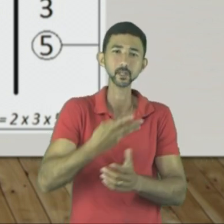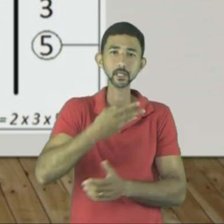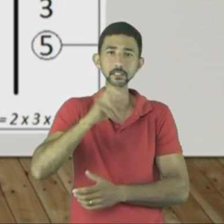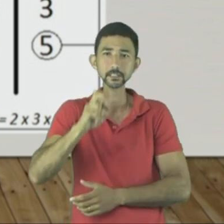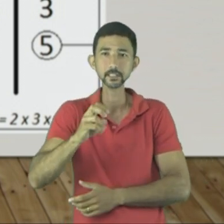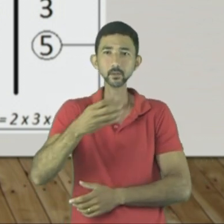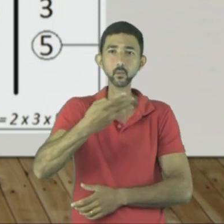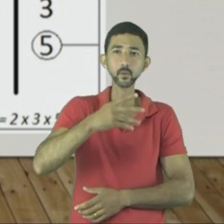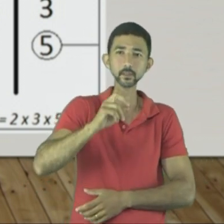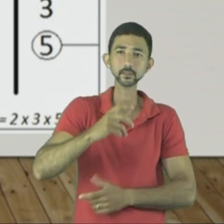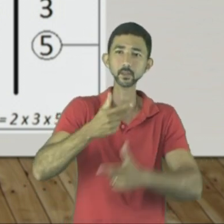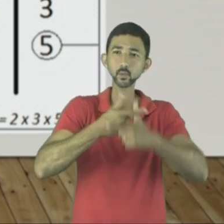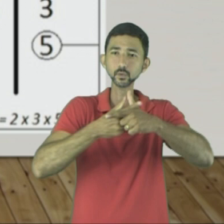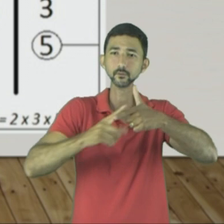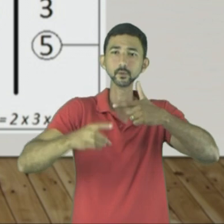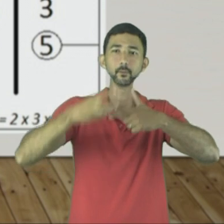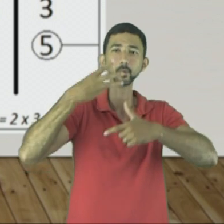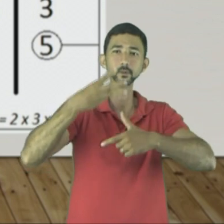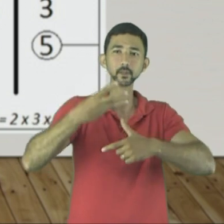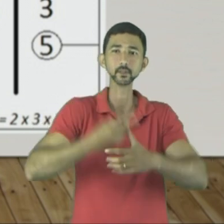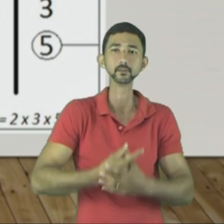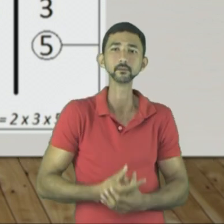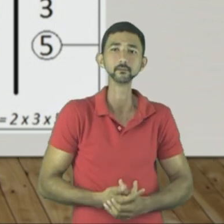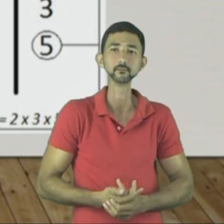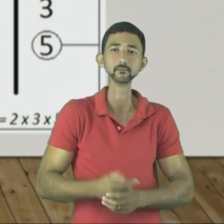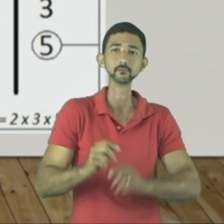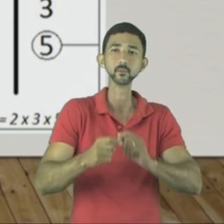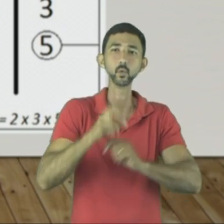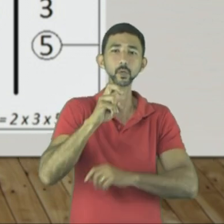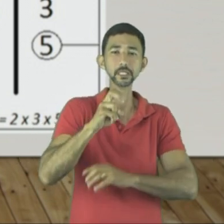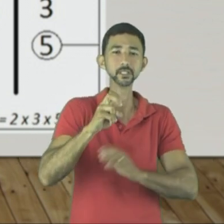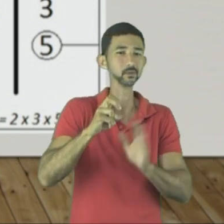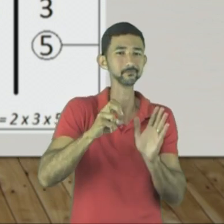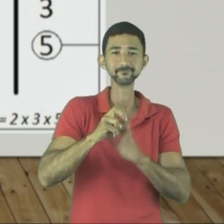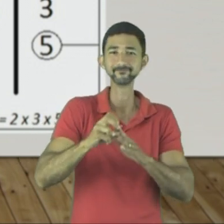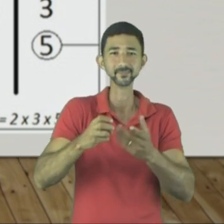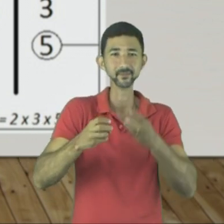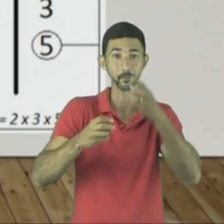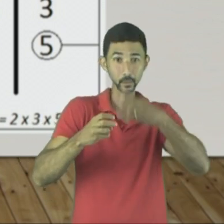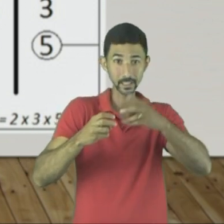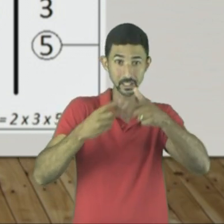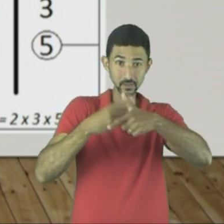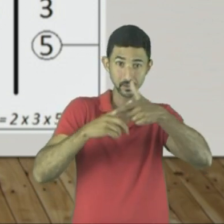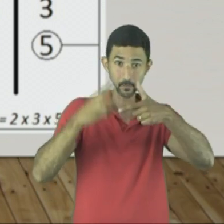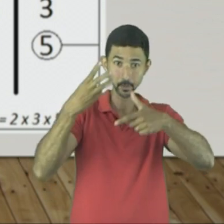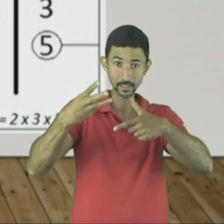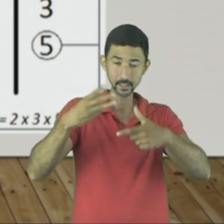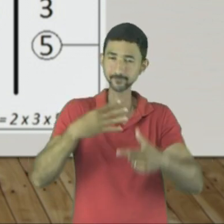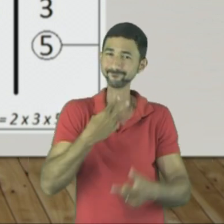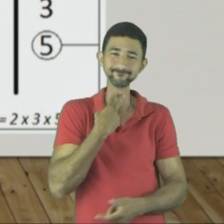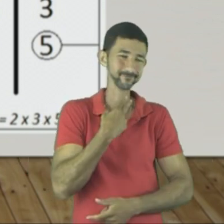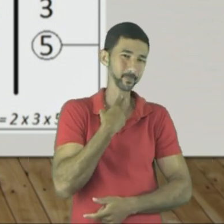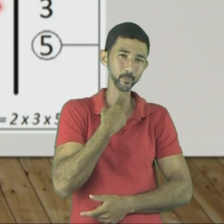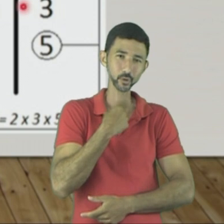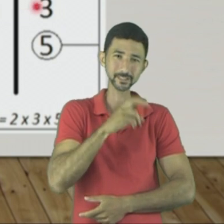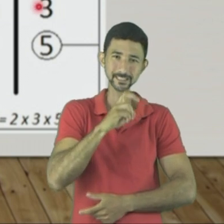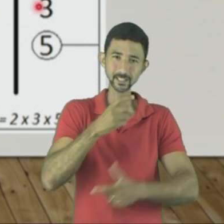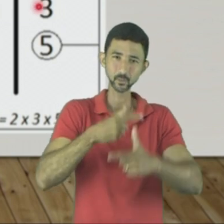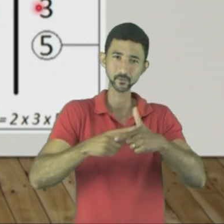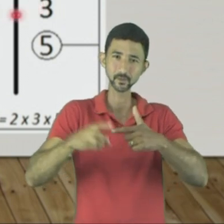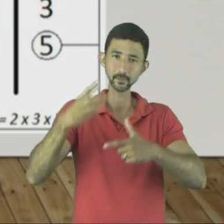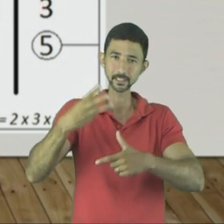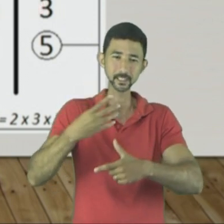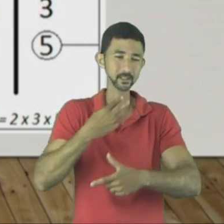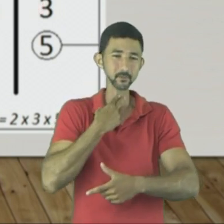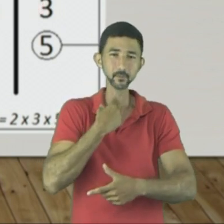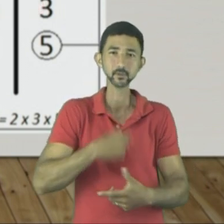45. Divido por 3, só que o 5 não é divisível por 3, então ele não é divisor comum dos 3.